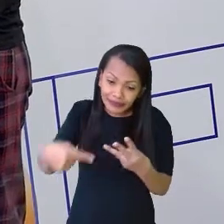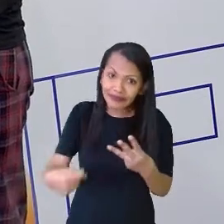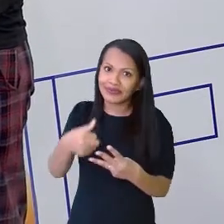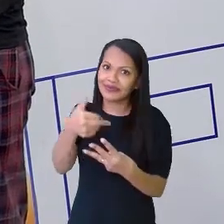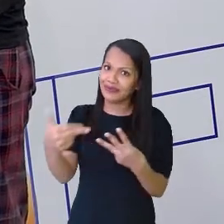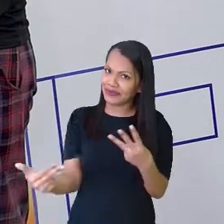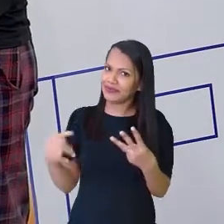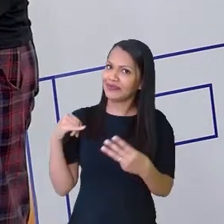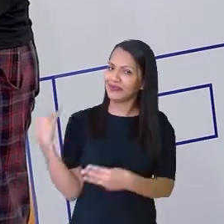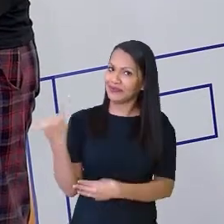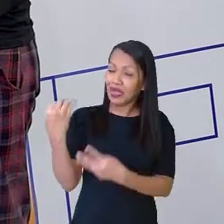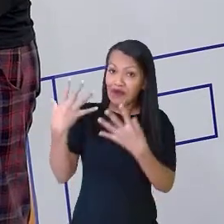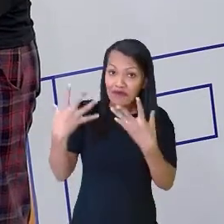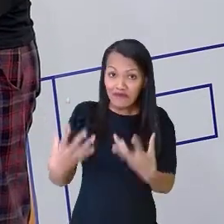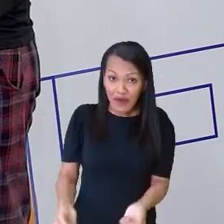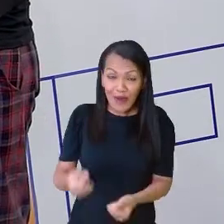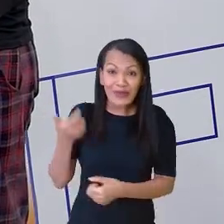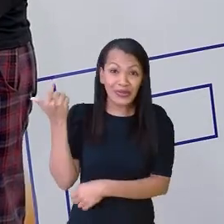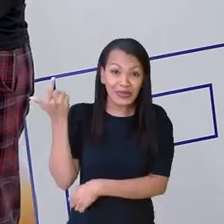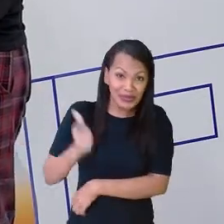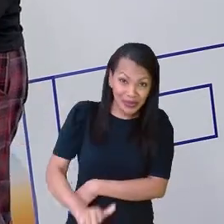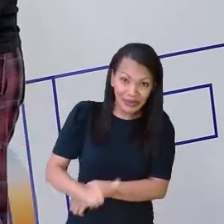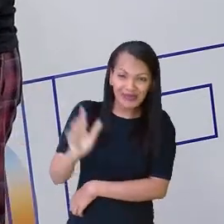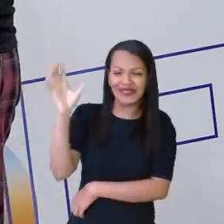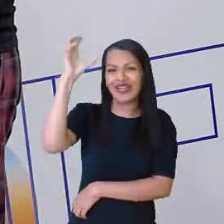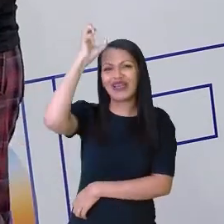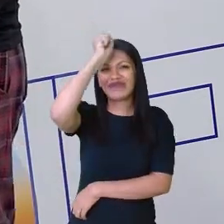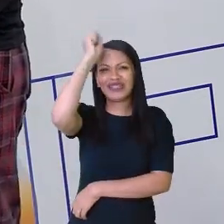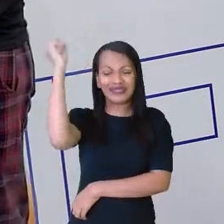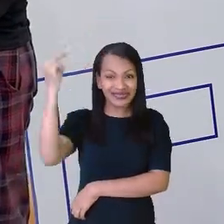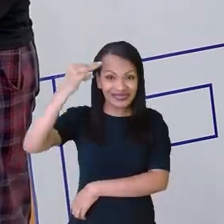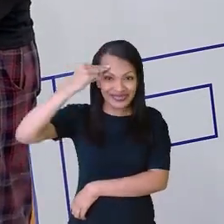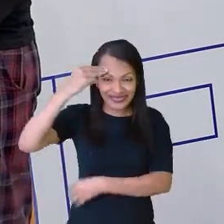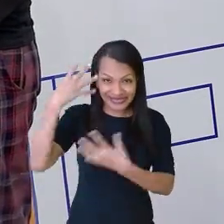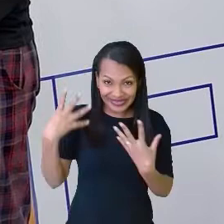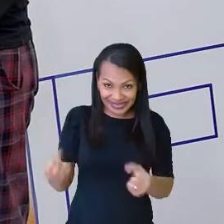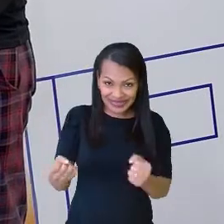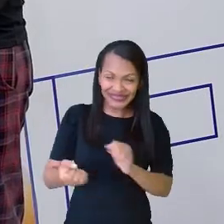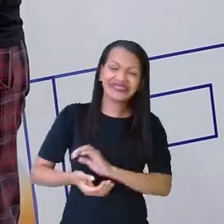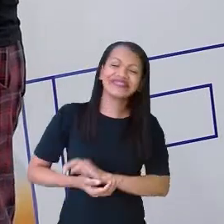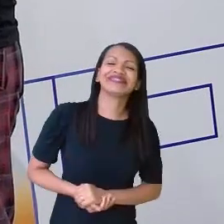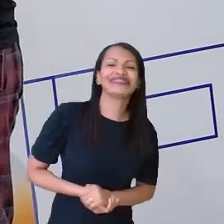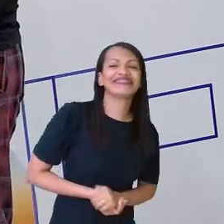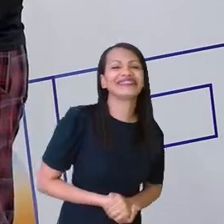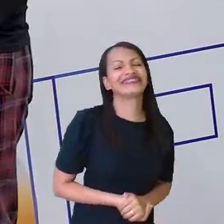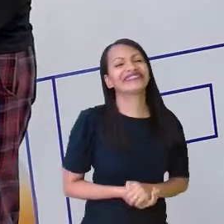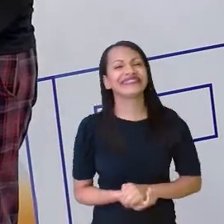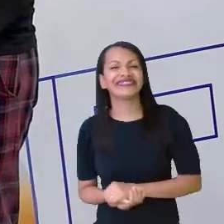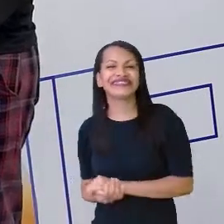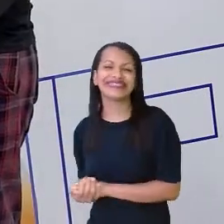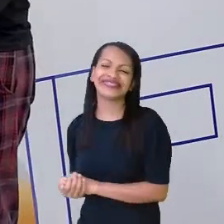legal. Vamos cantar novamente para a gente aprender? Vamos lá? Bora lá.